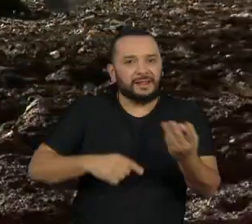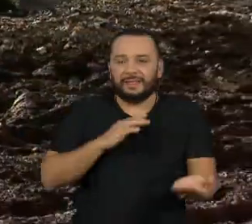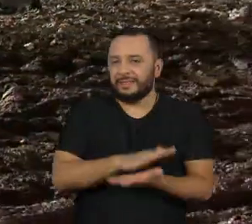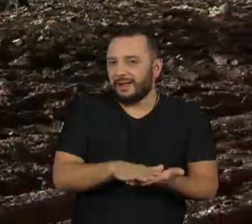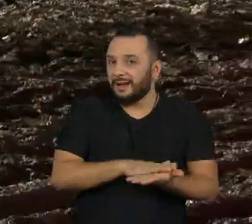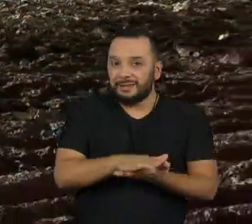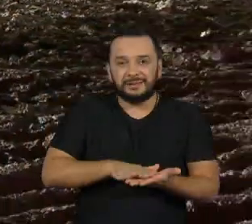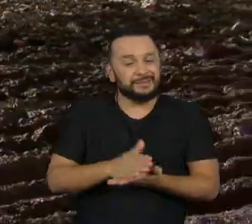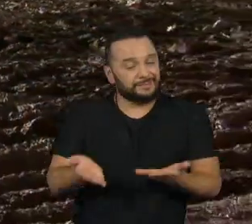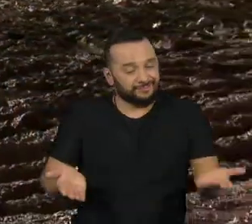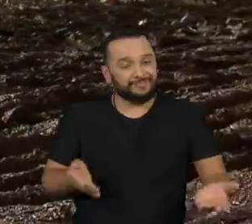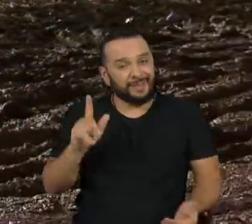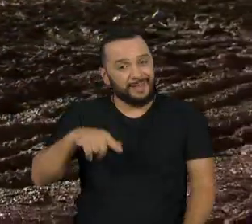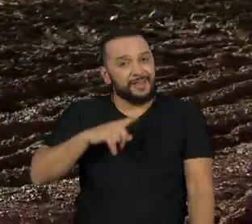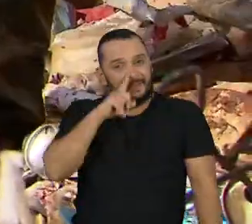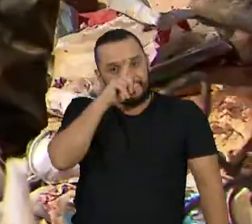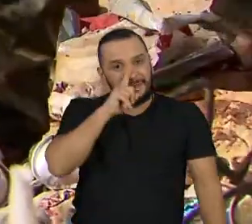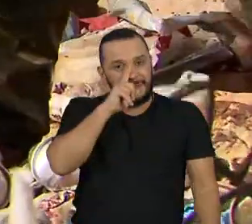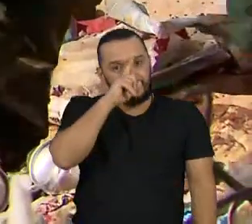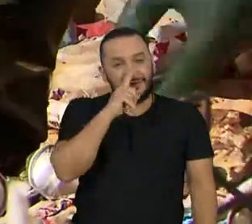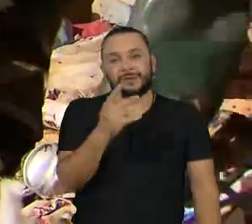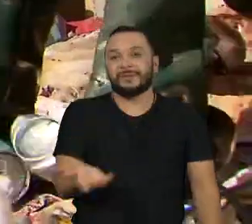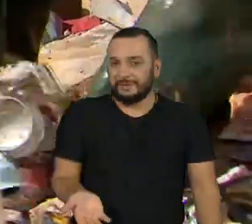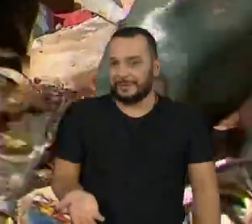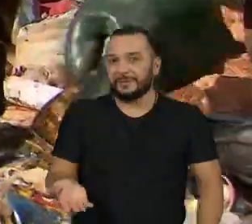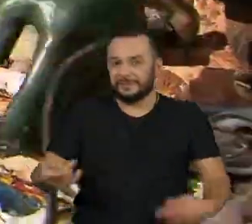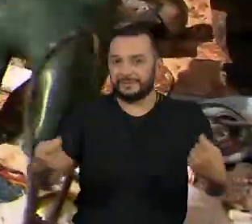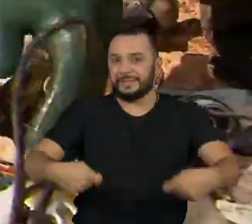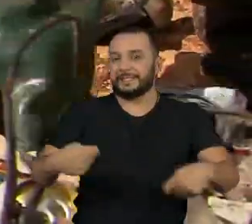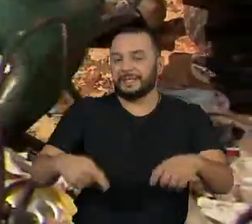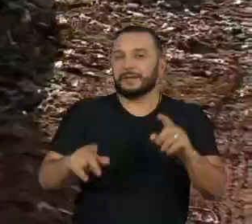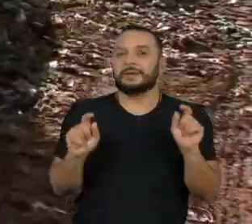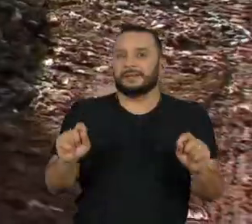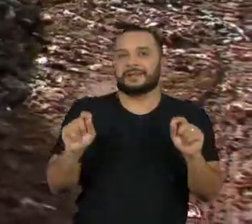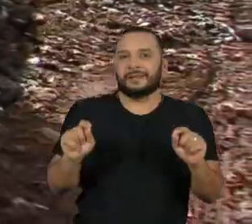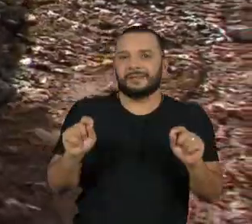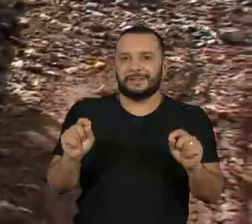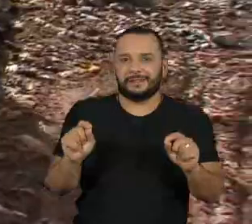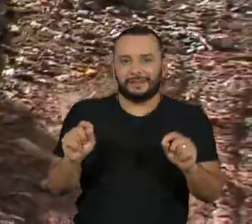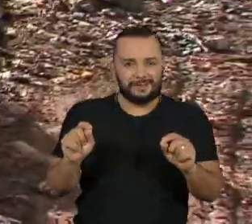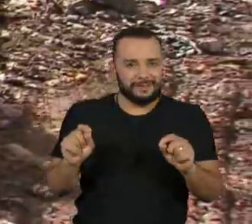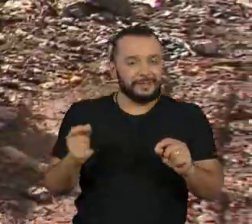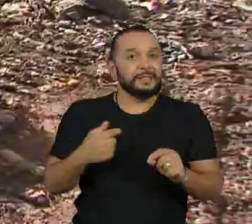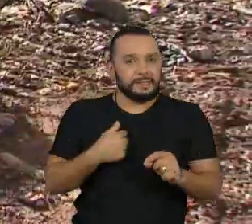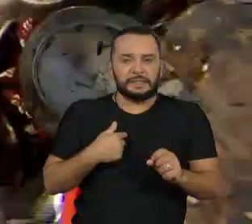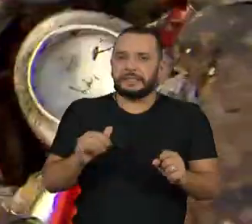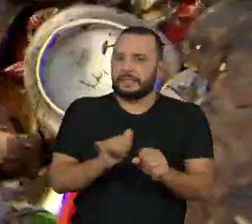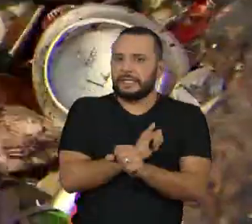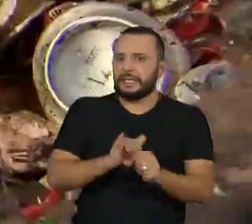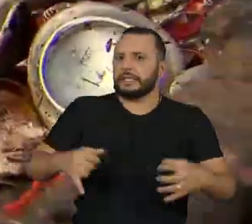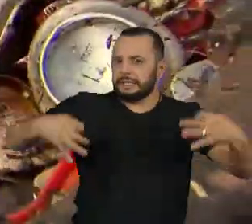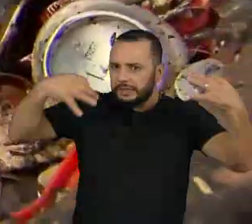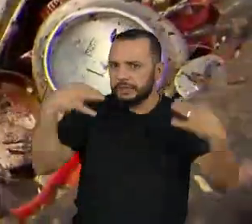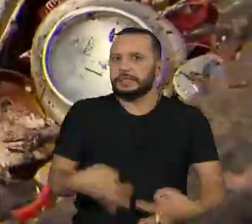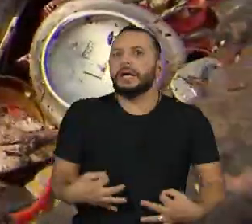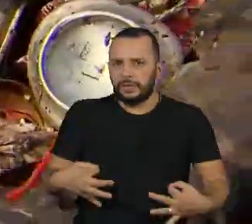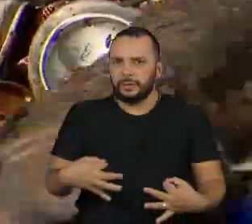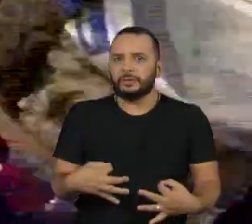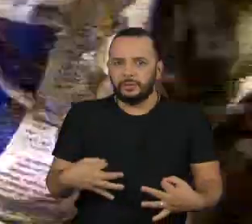ciclo muito perigoso e que nós precisamos, não só de uma maneira efetiva, mas eu